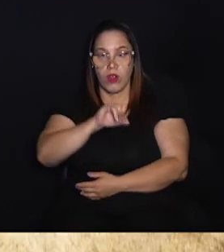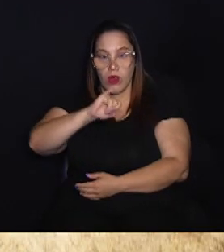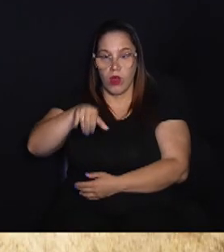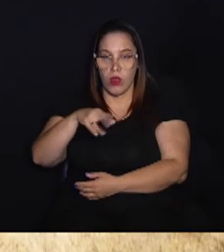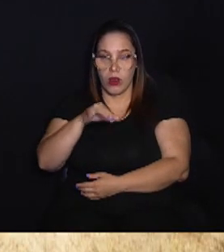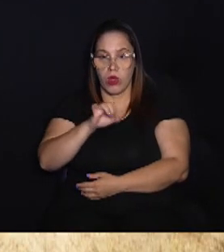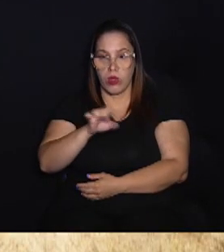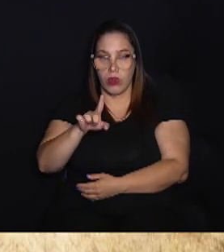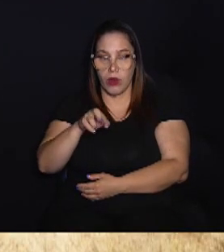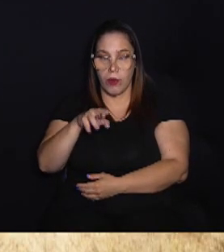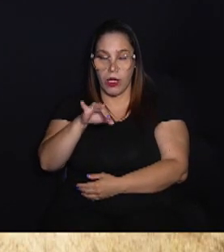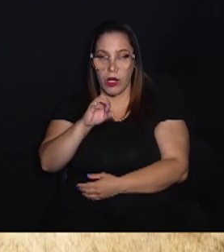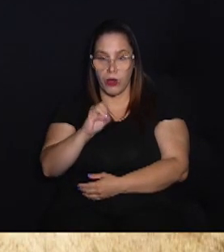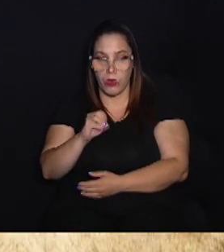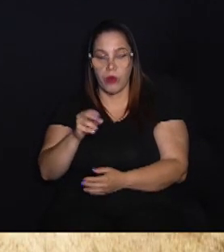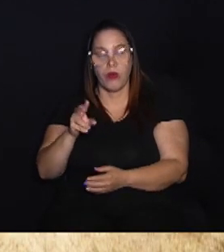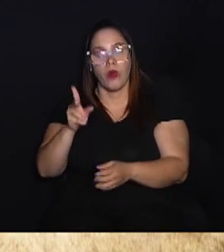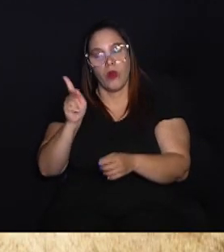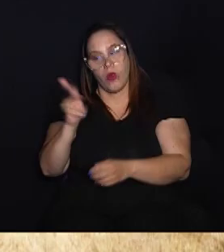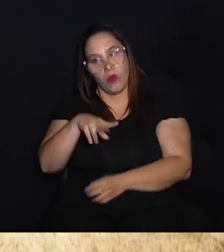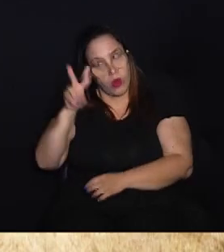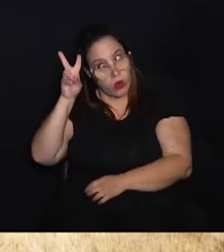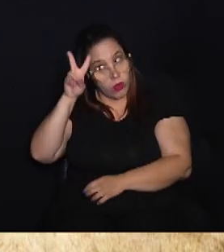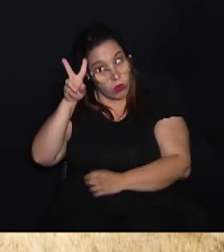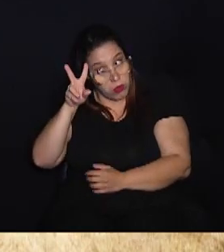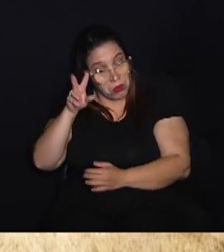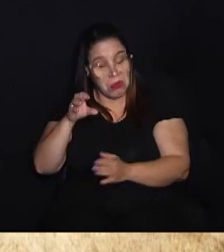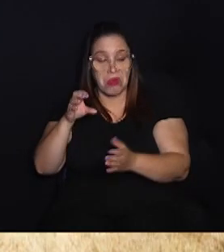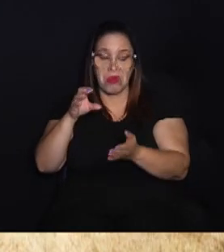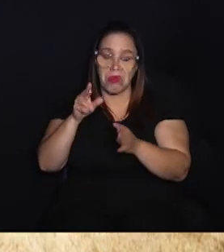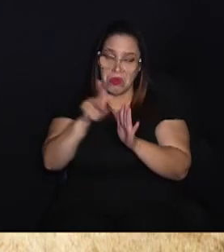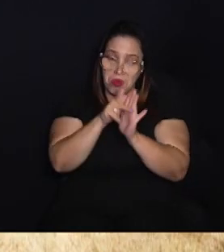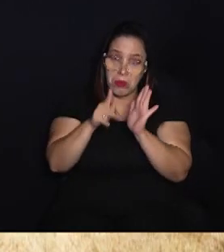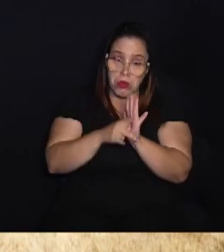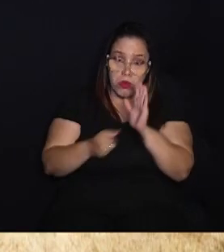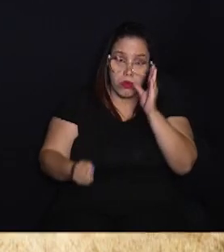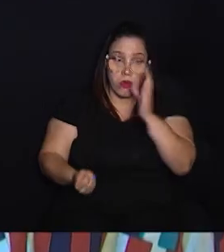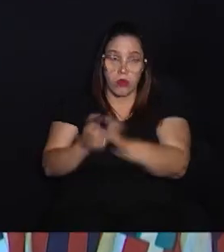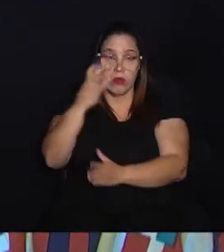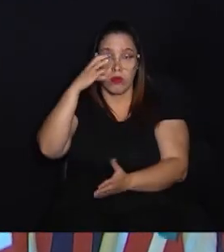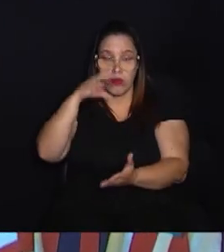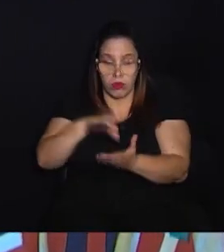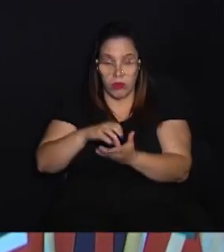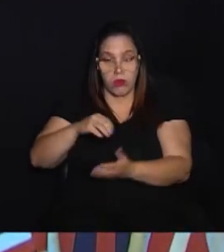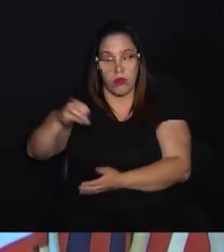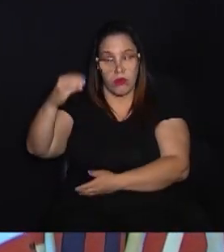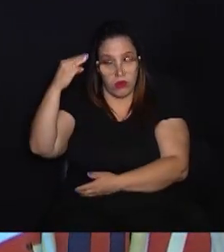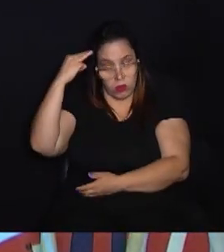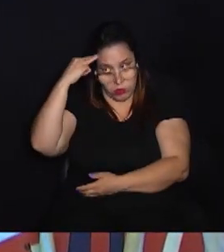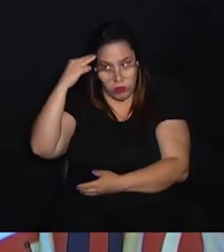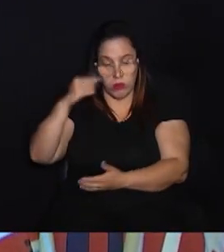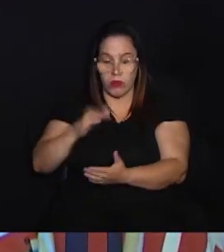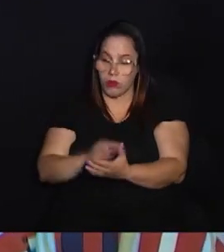Amaral Lapa, professor de História, né? Que tinha um projeto de criar um centro de memória